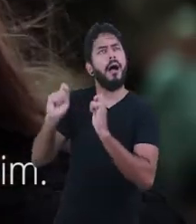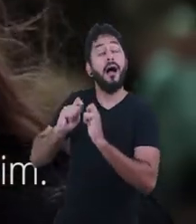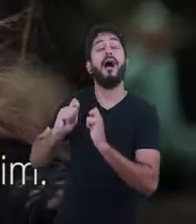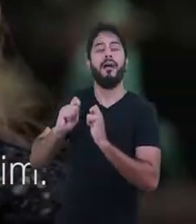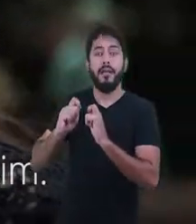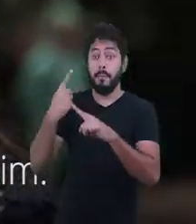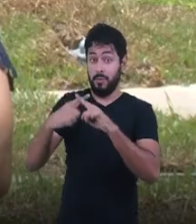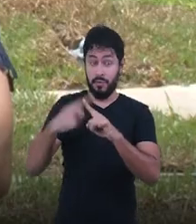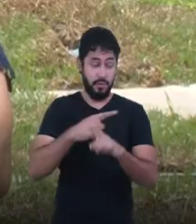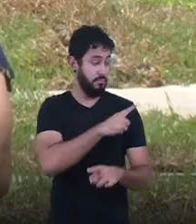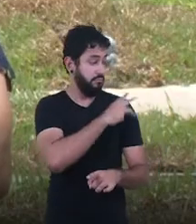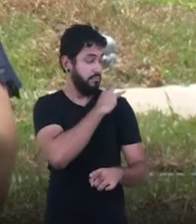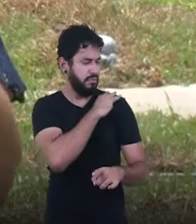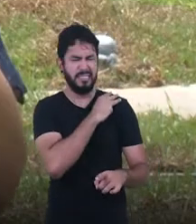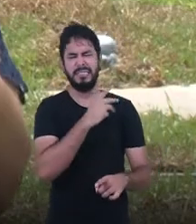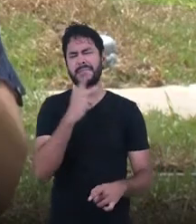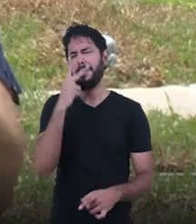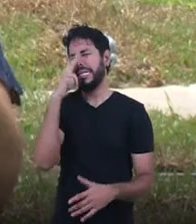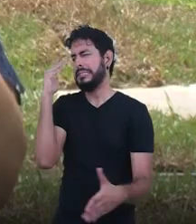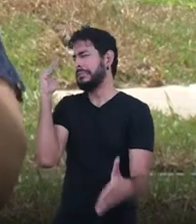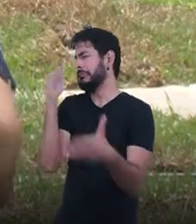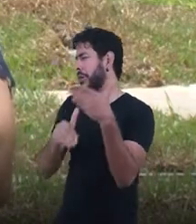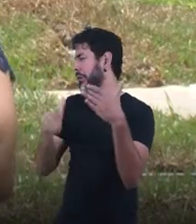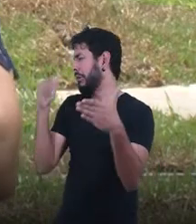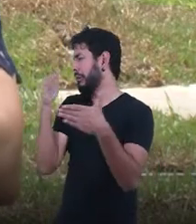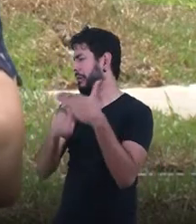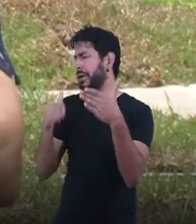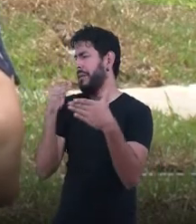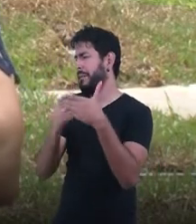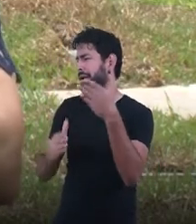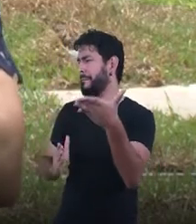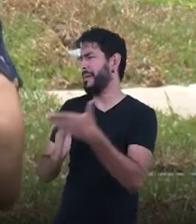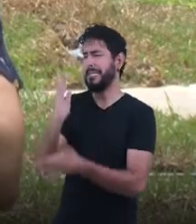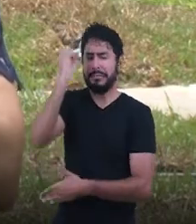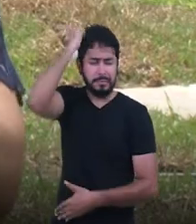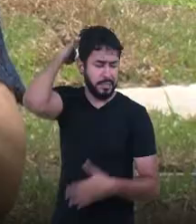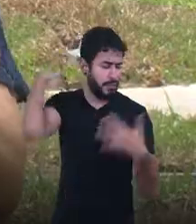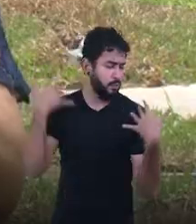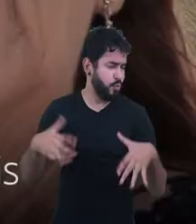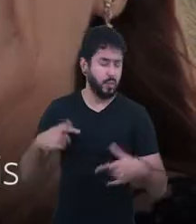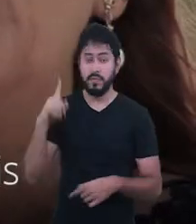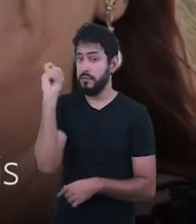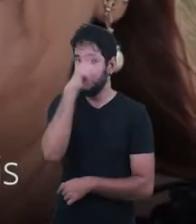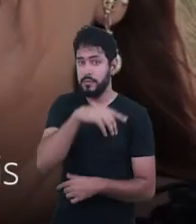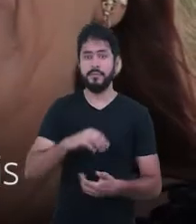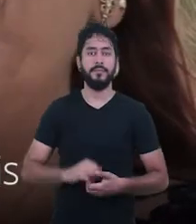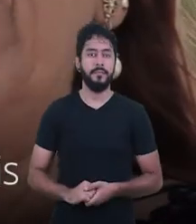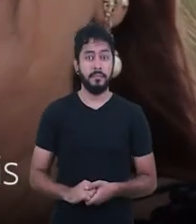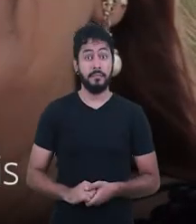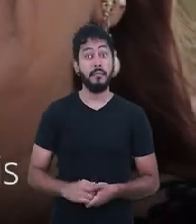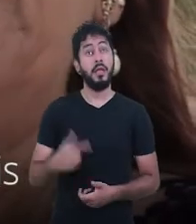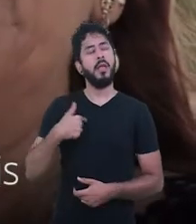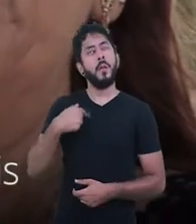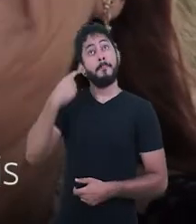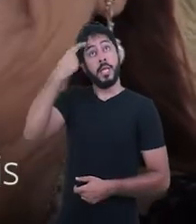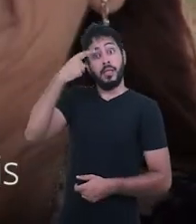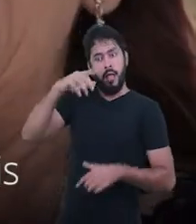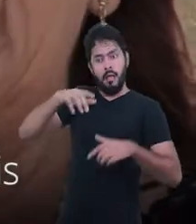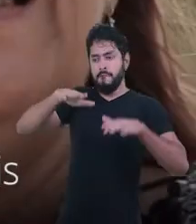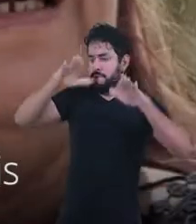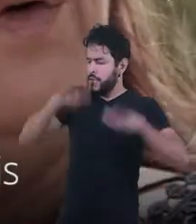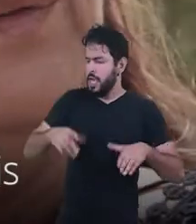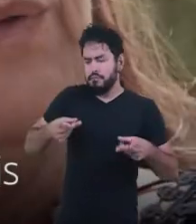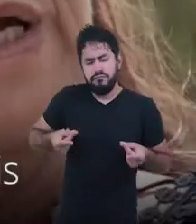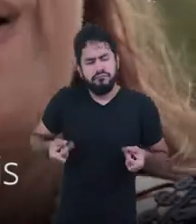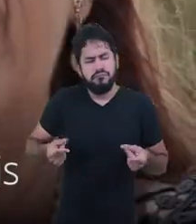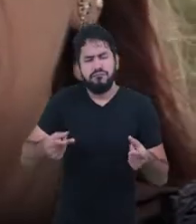muito mais próxima de mim, porque ali, lá no ensino médio, era tipo, universidade é para poucos. Eu tinha a impressão de que